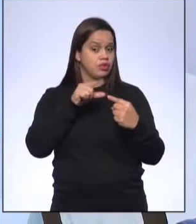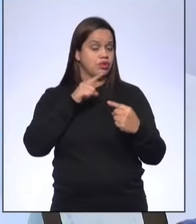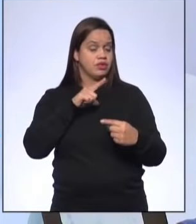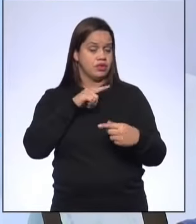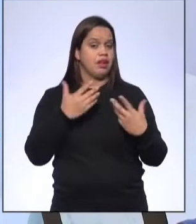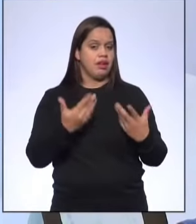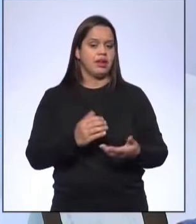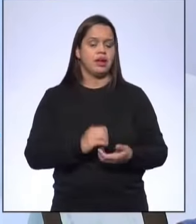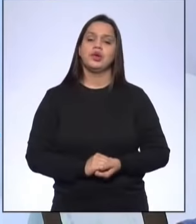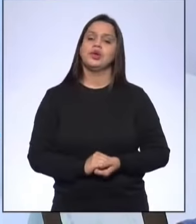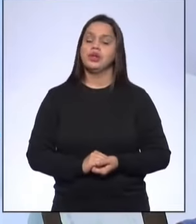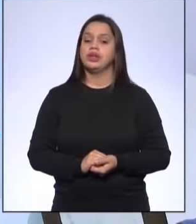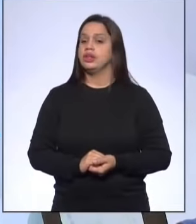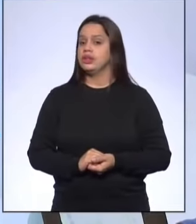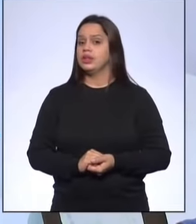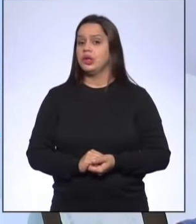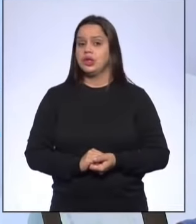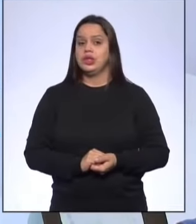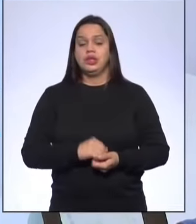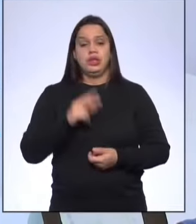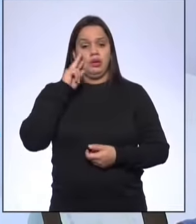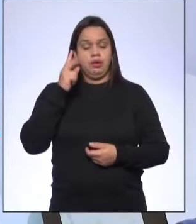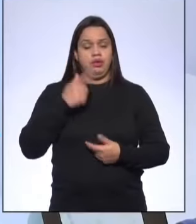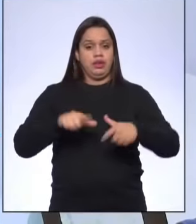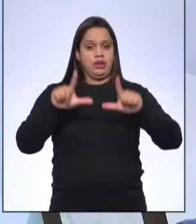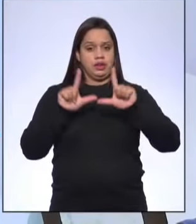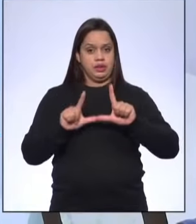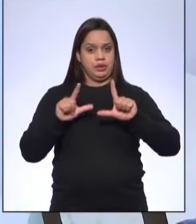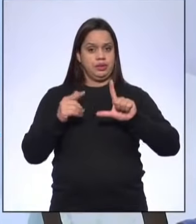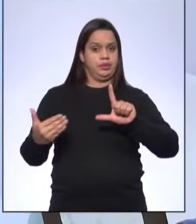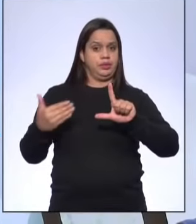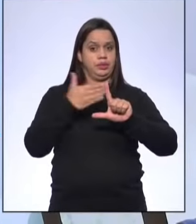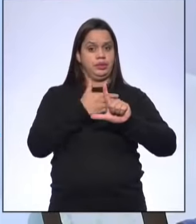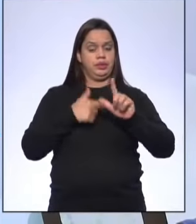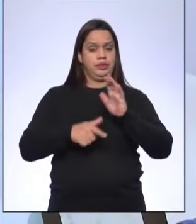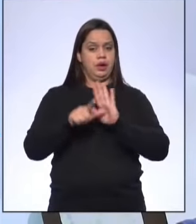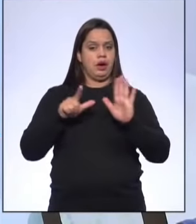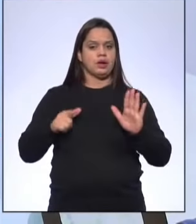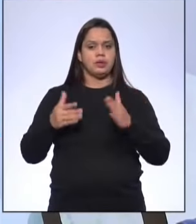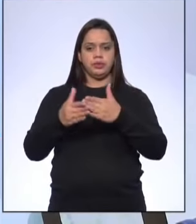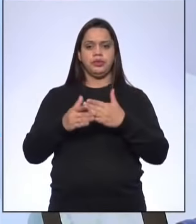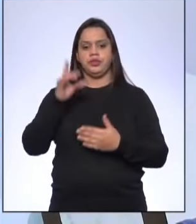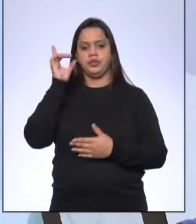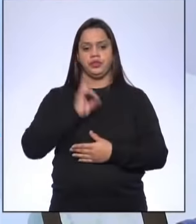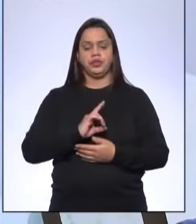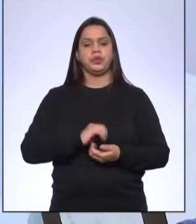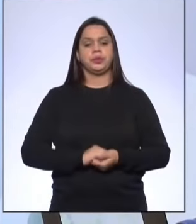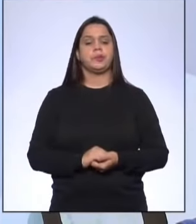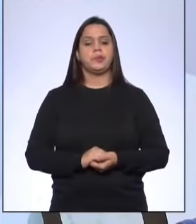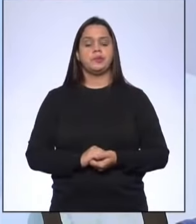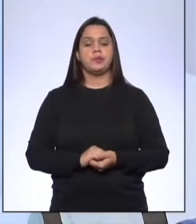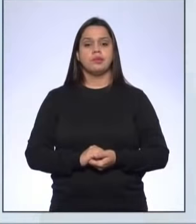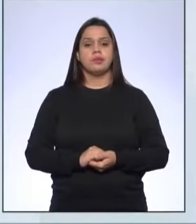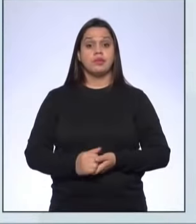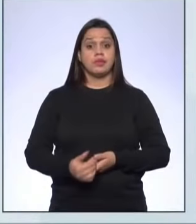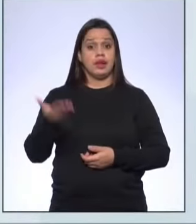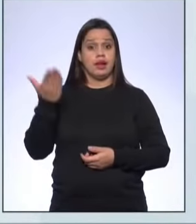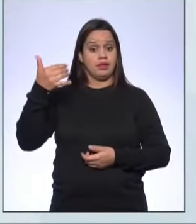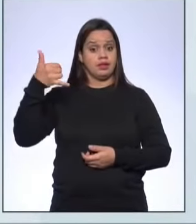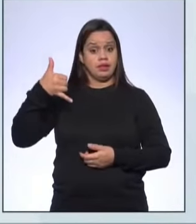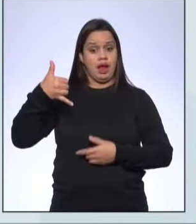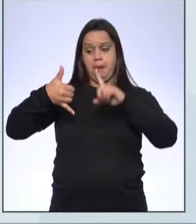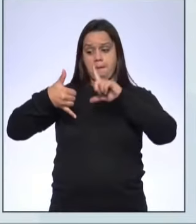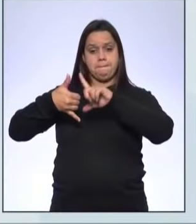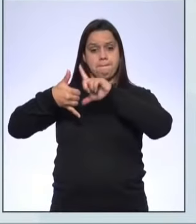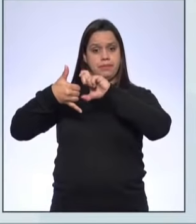ok nós vamos para o pt anterior por favor diretor e isso de um print nesta tela